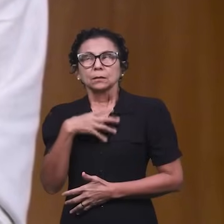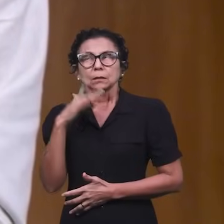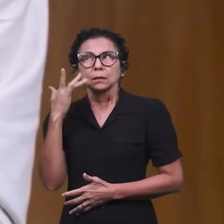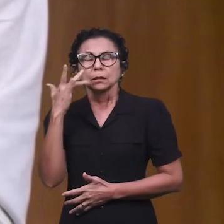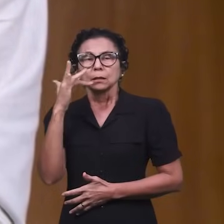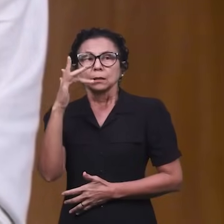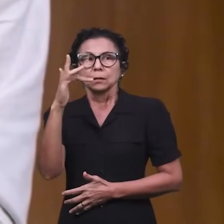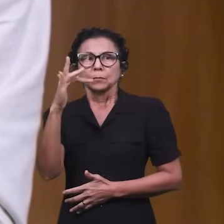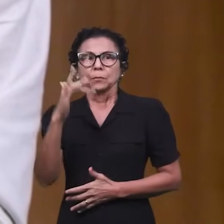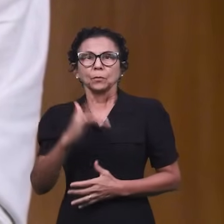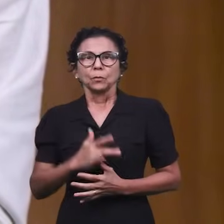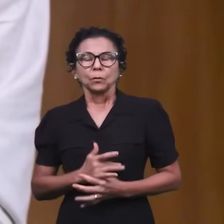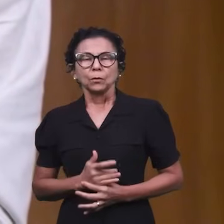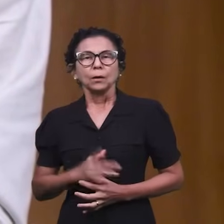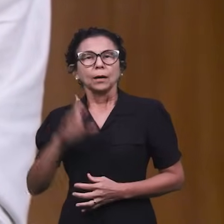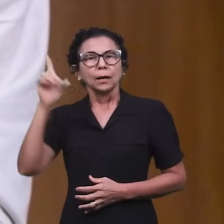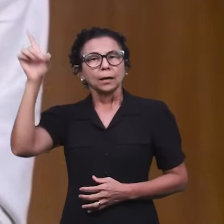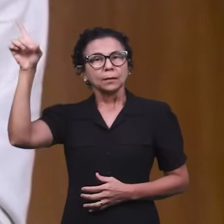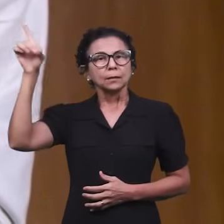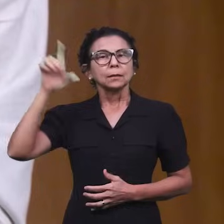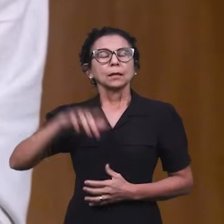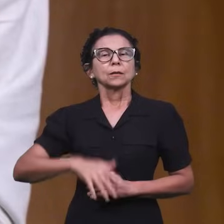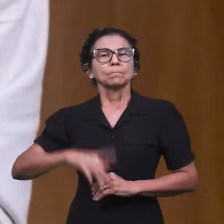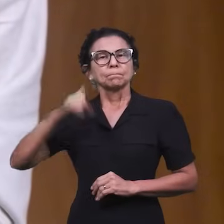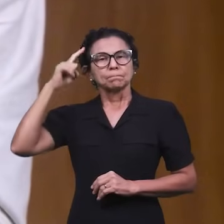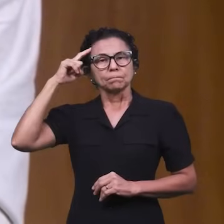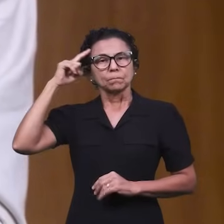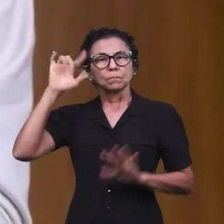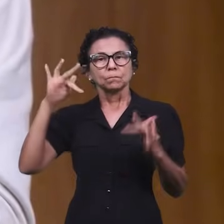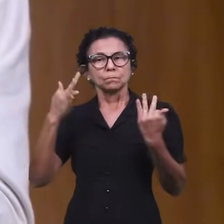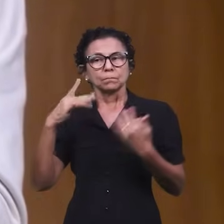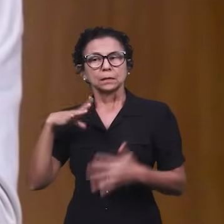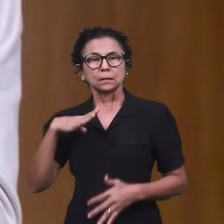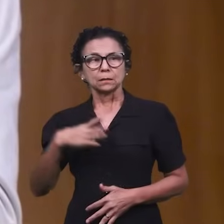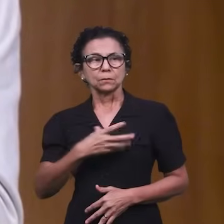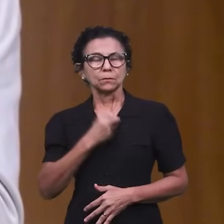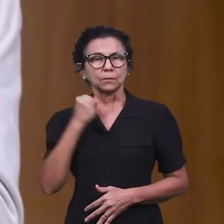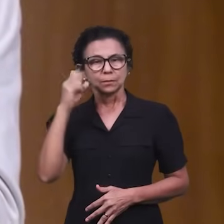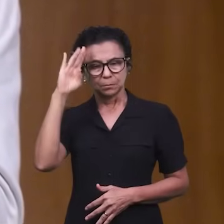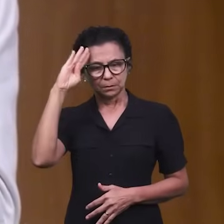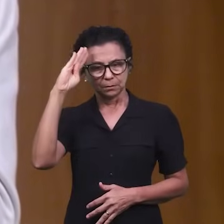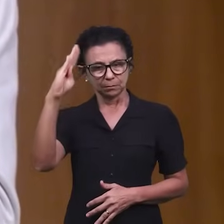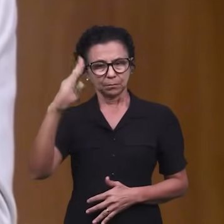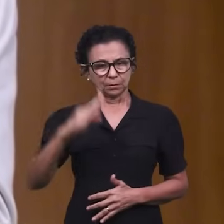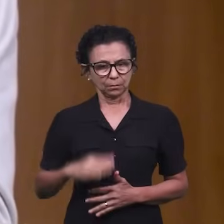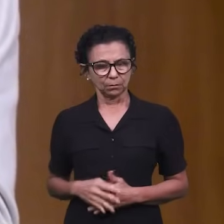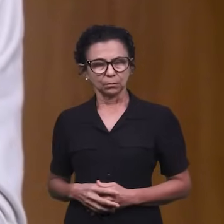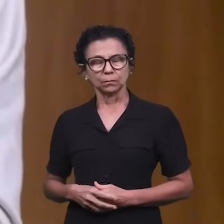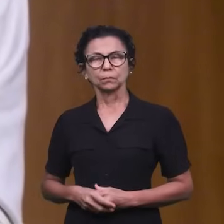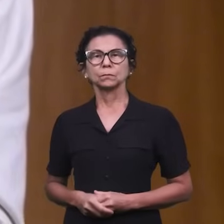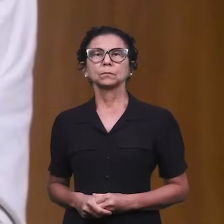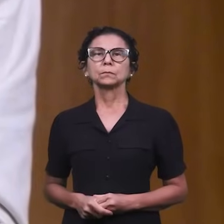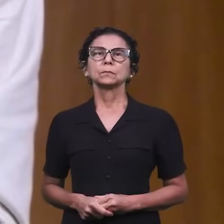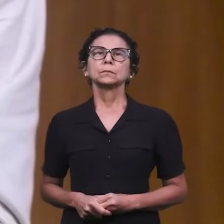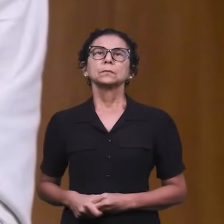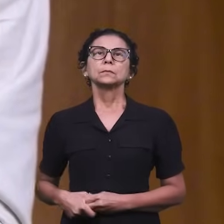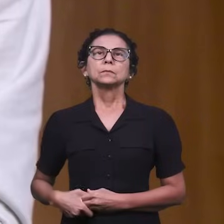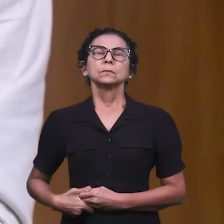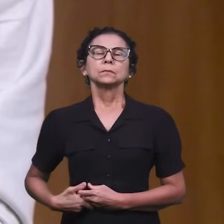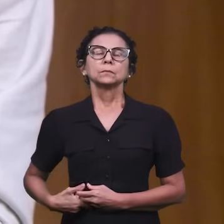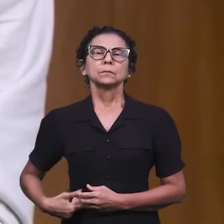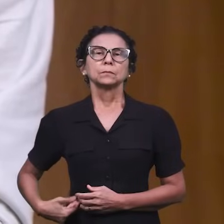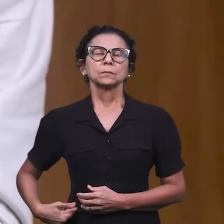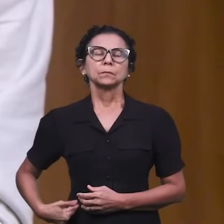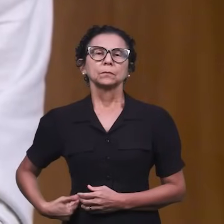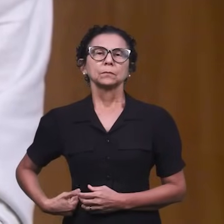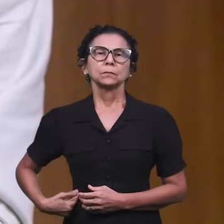foi que levou Raabe a salvar a família dela. Então, Dudu, acho que vale a pena falar um pouco sobre isso. Porque